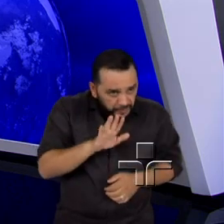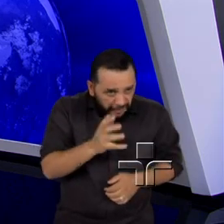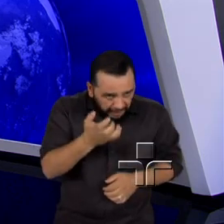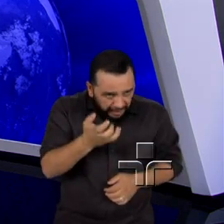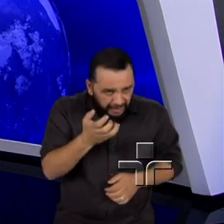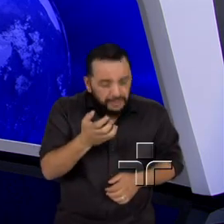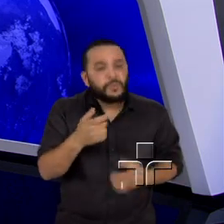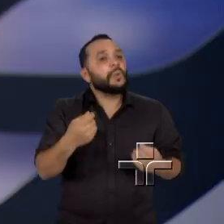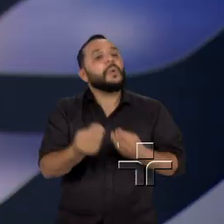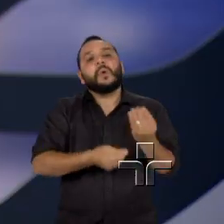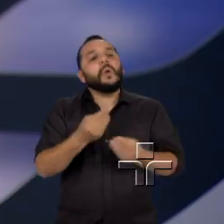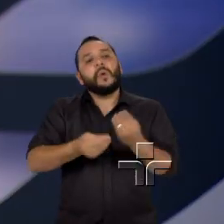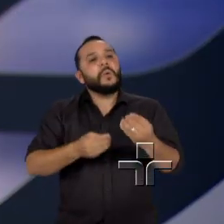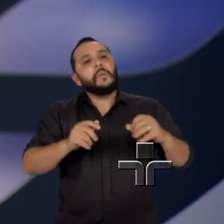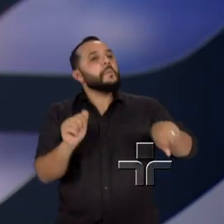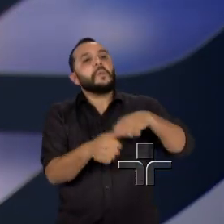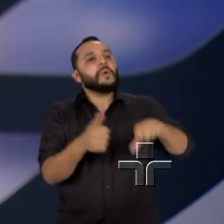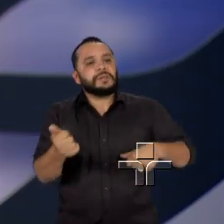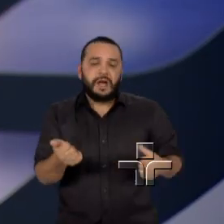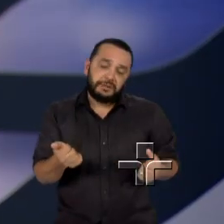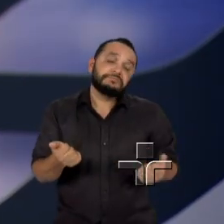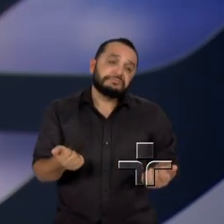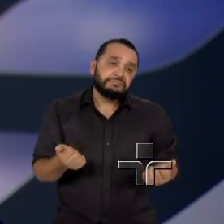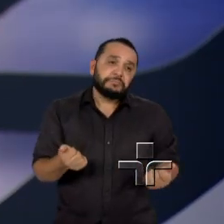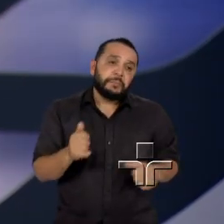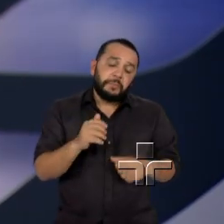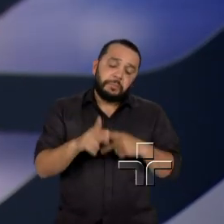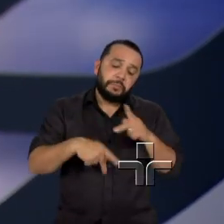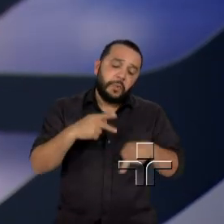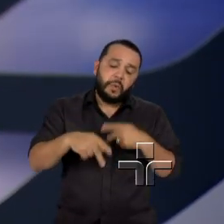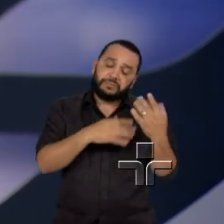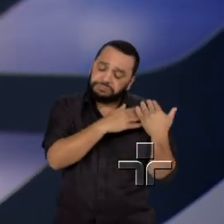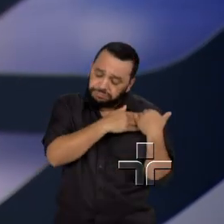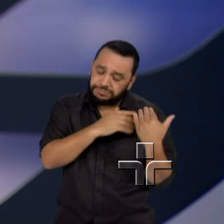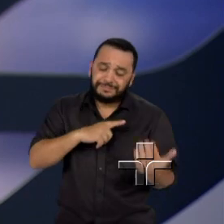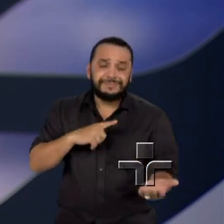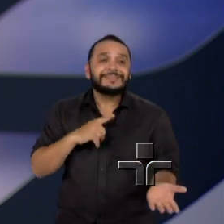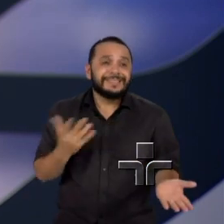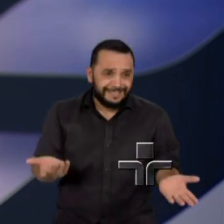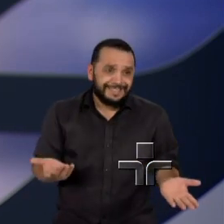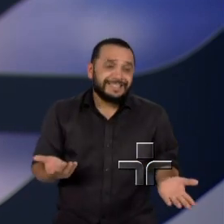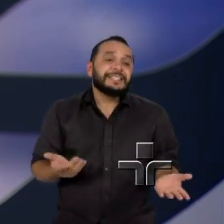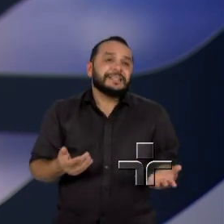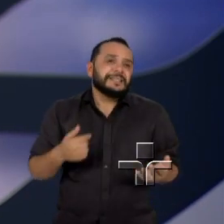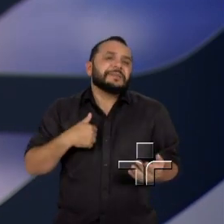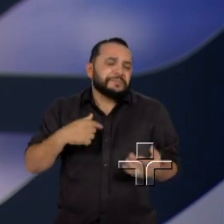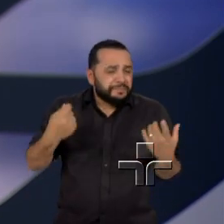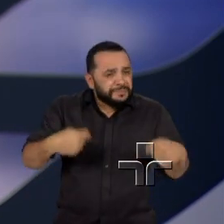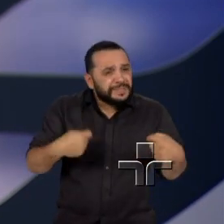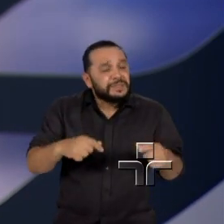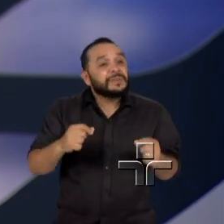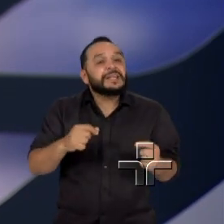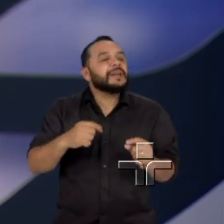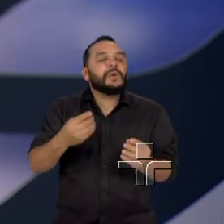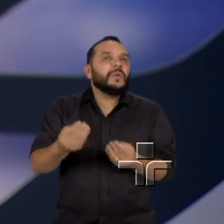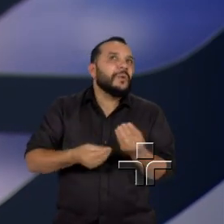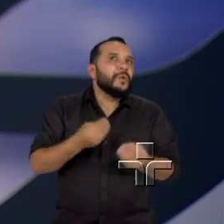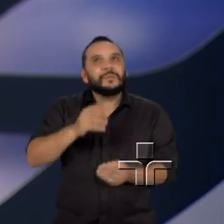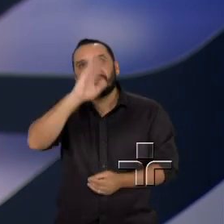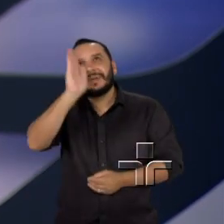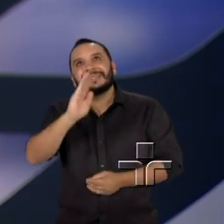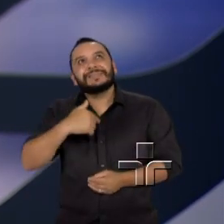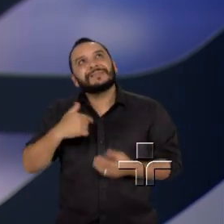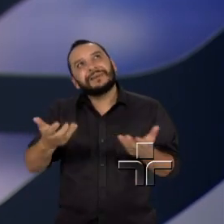que são estruturais para o país, né? Parece que são coisas banais, mas eu acho que tem muito a ver com que tipo de país que nós queremos.